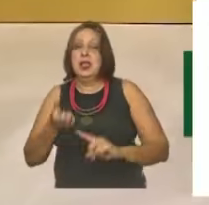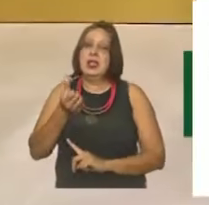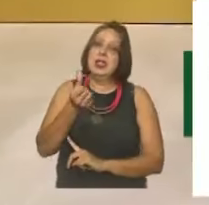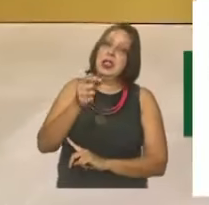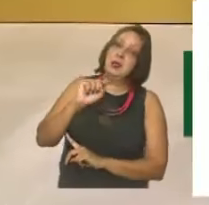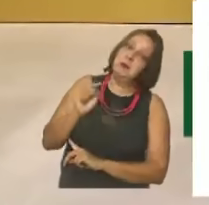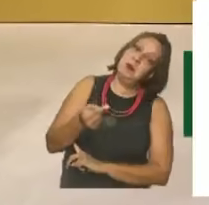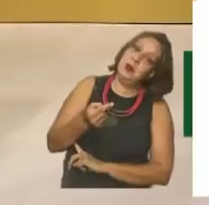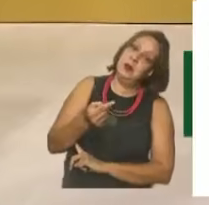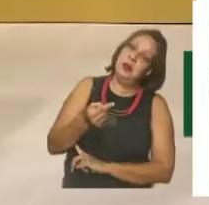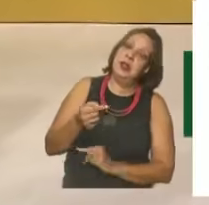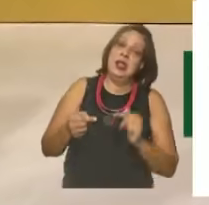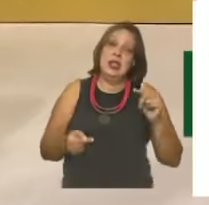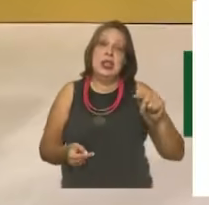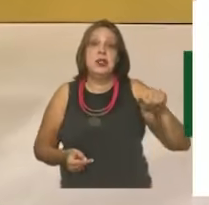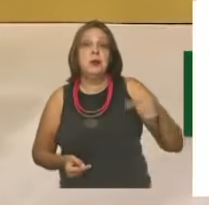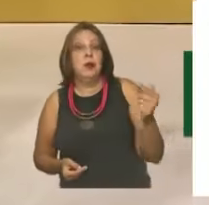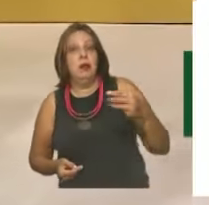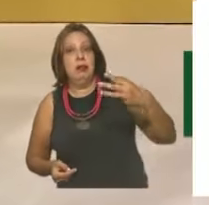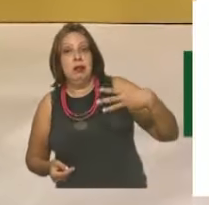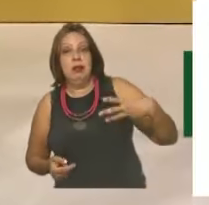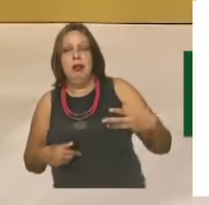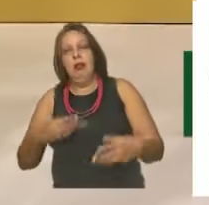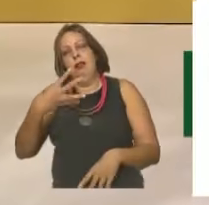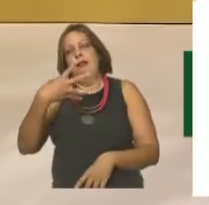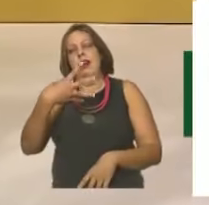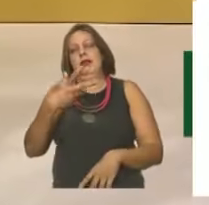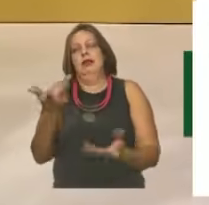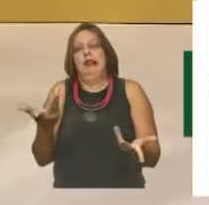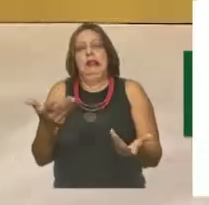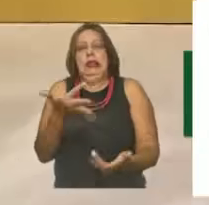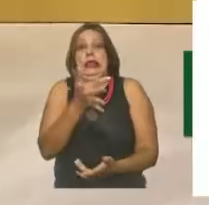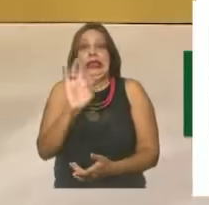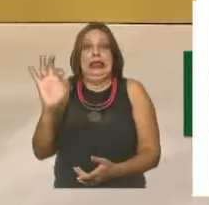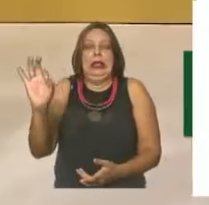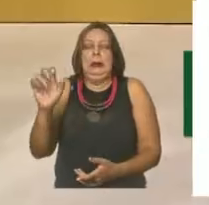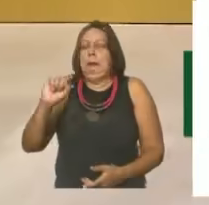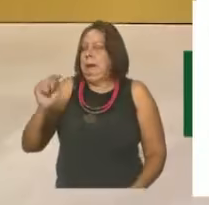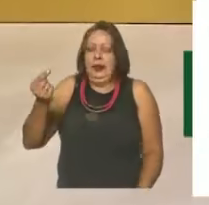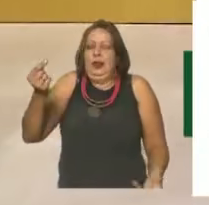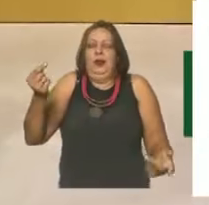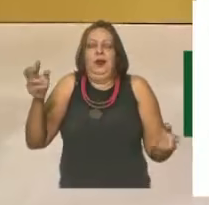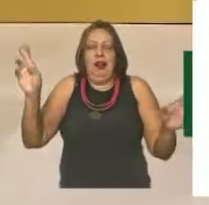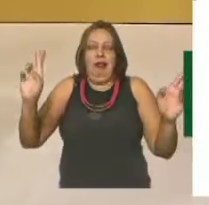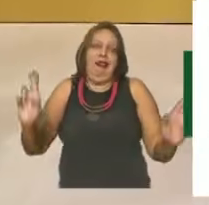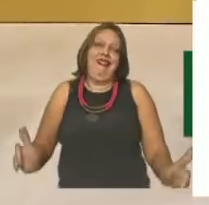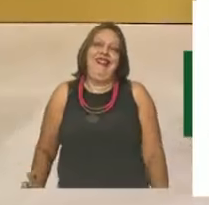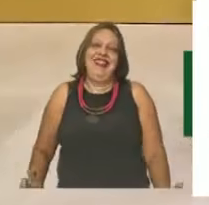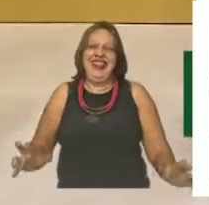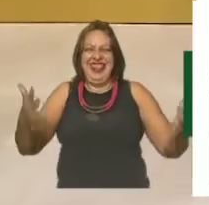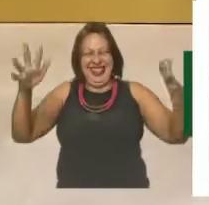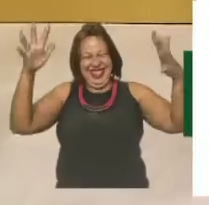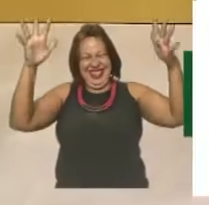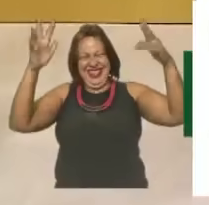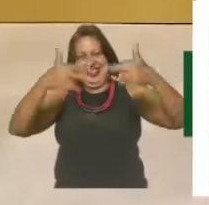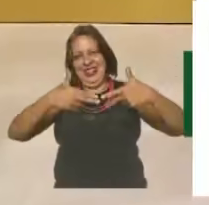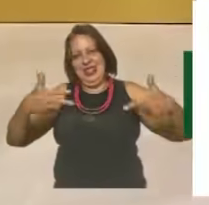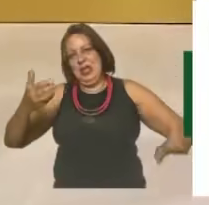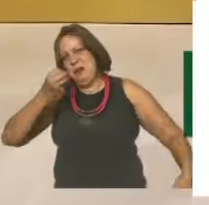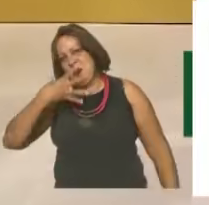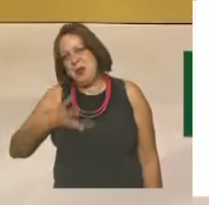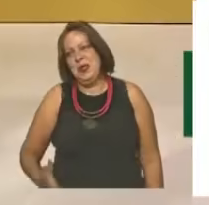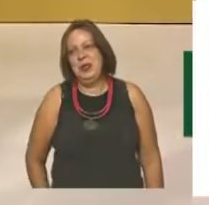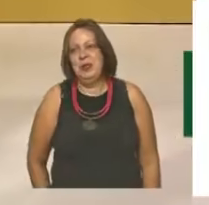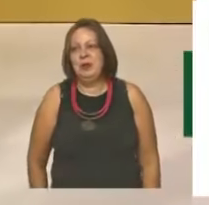no segundo, 7 mil no terceiro e esse quarto prêmio de... 100 mil reais! É coisa boa! Ó,